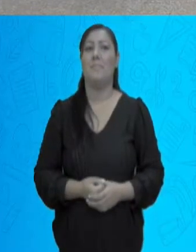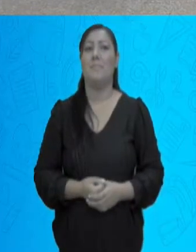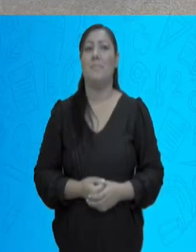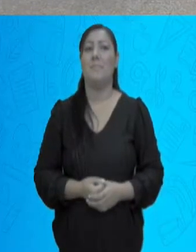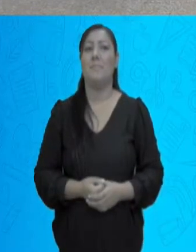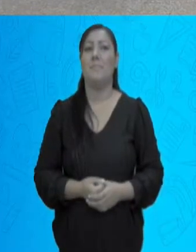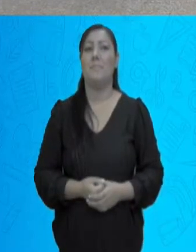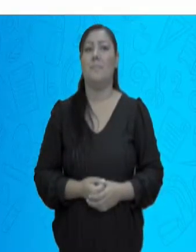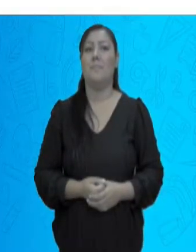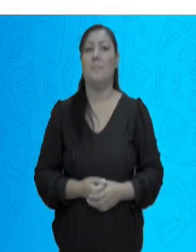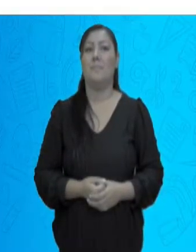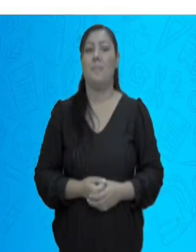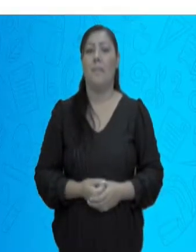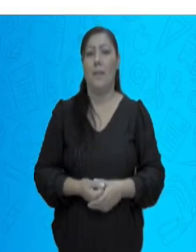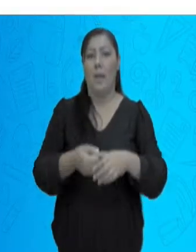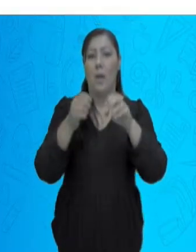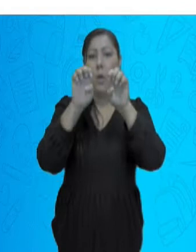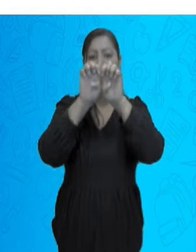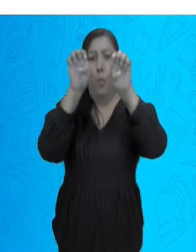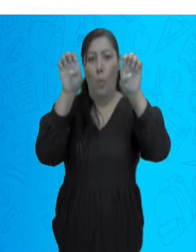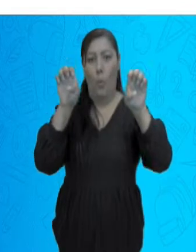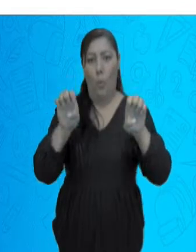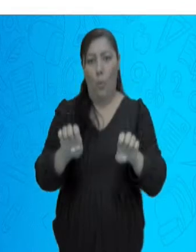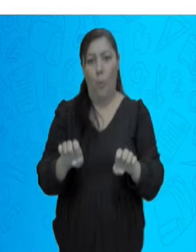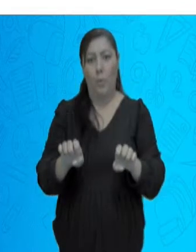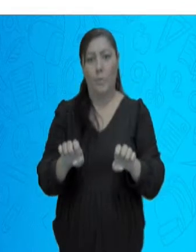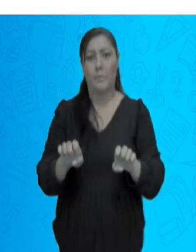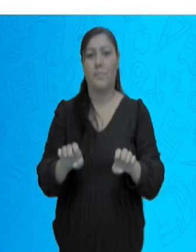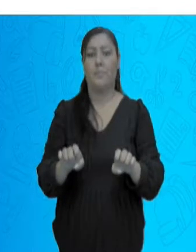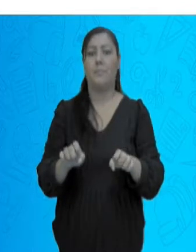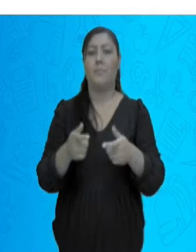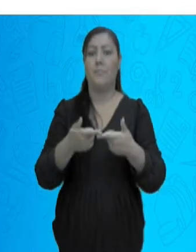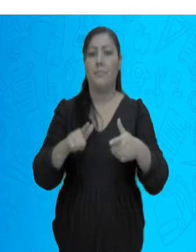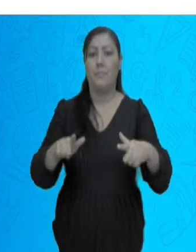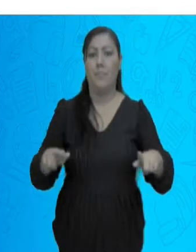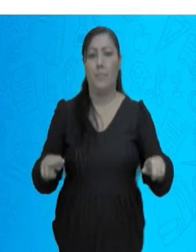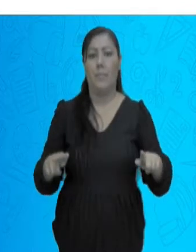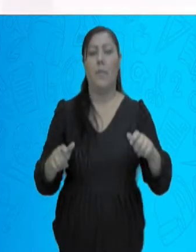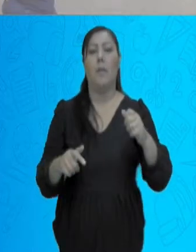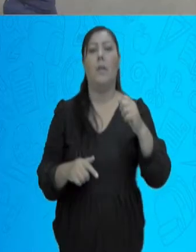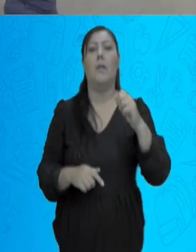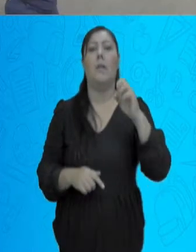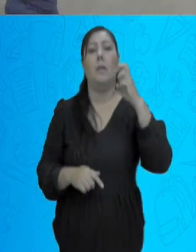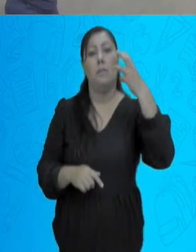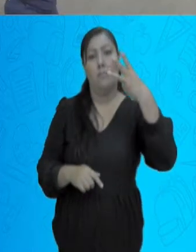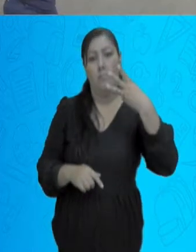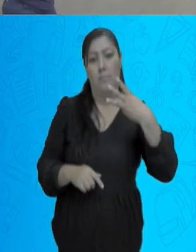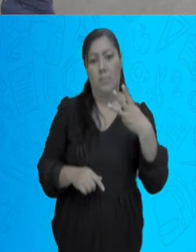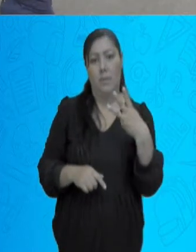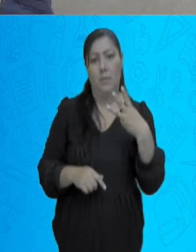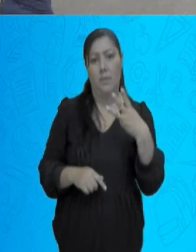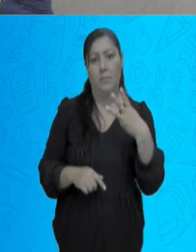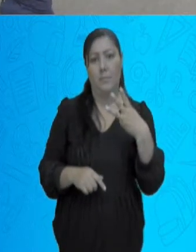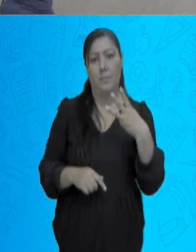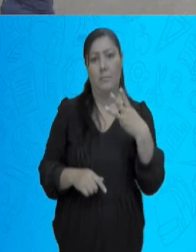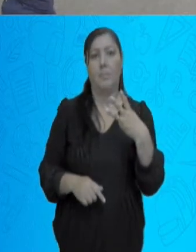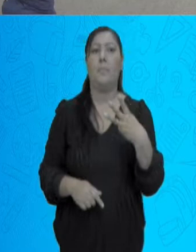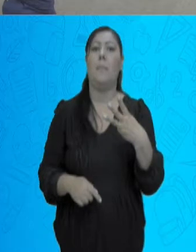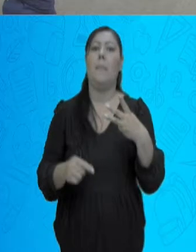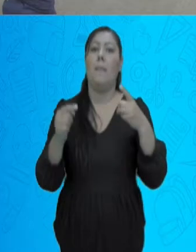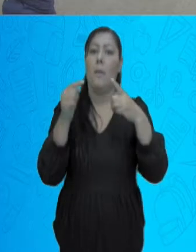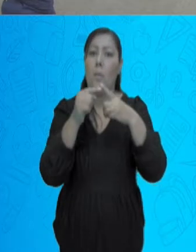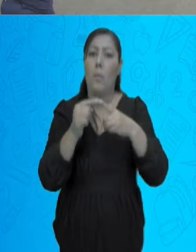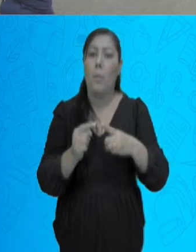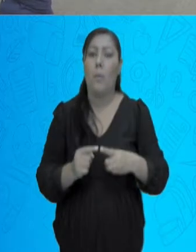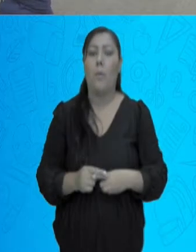Encontra-se definidas em 3 estruturas a conjugação verbal. Primeira conjugação são os